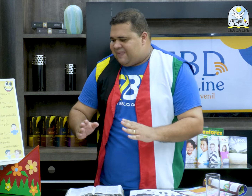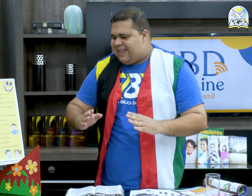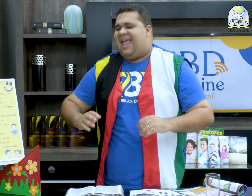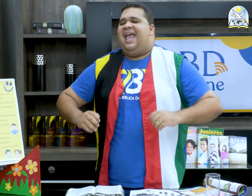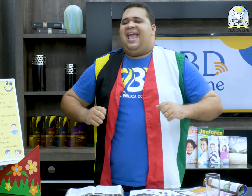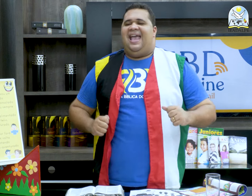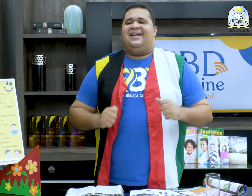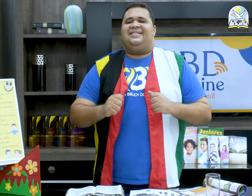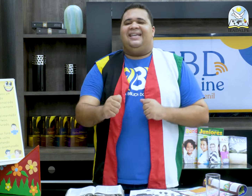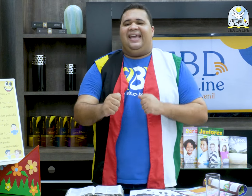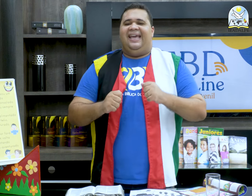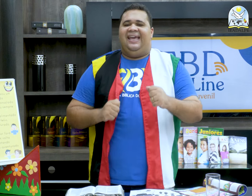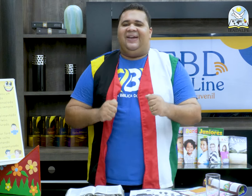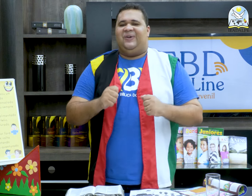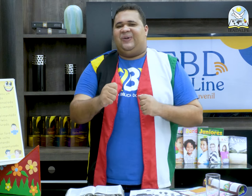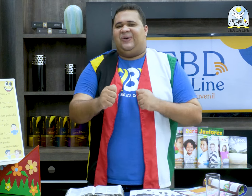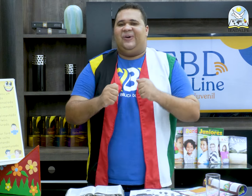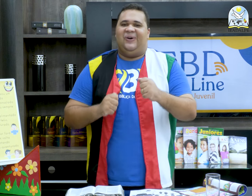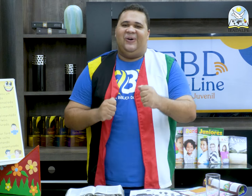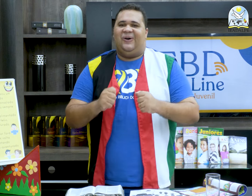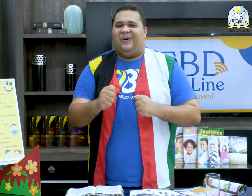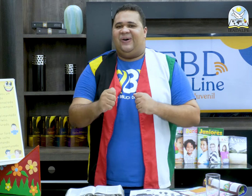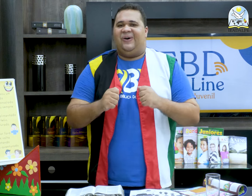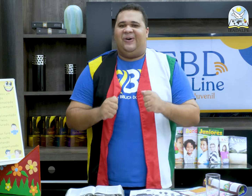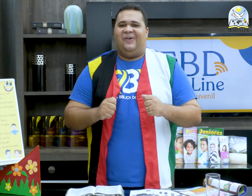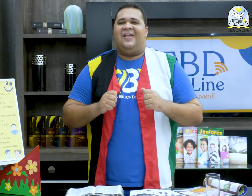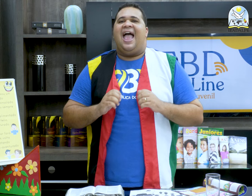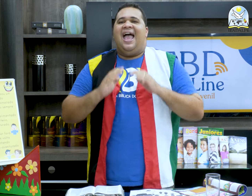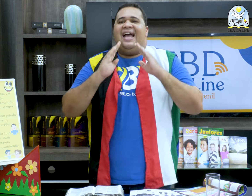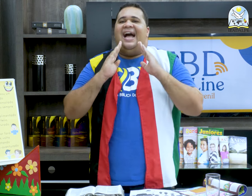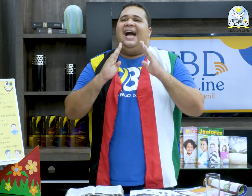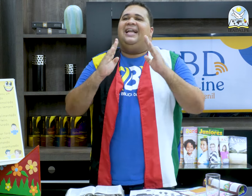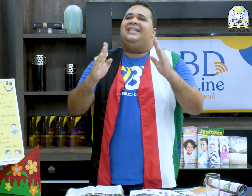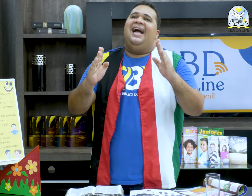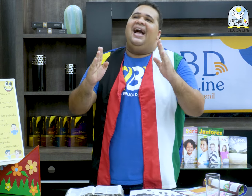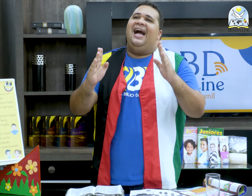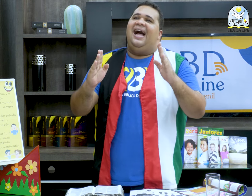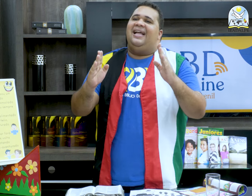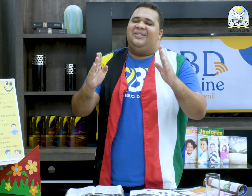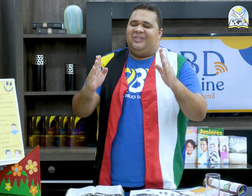volta eu sigo